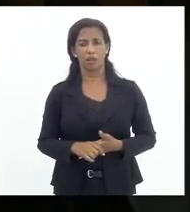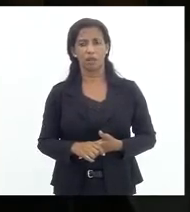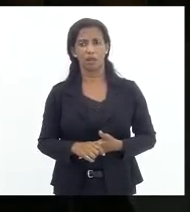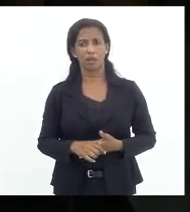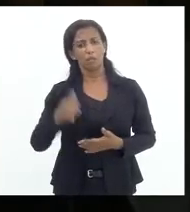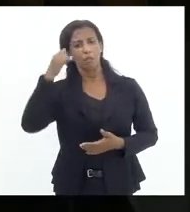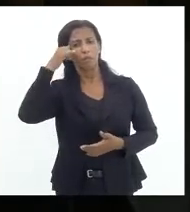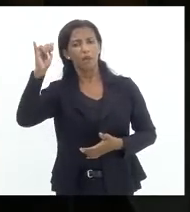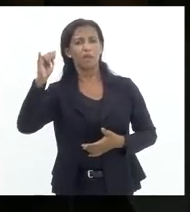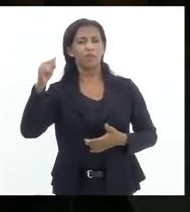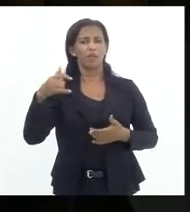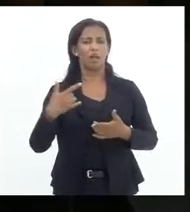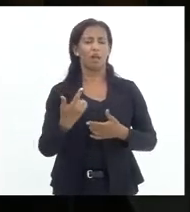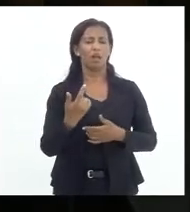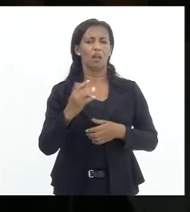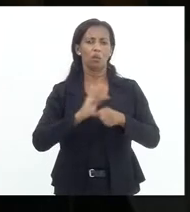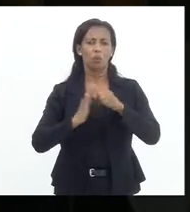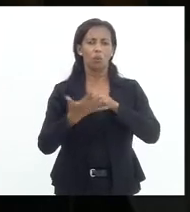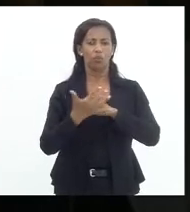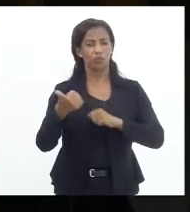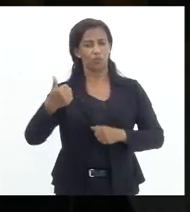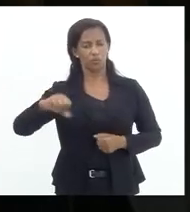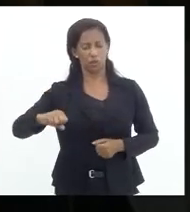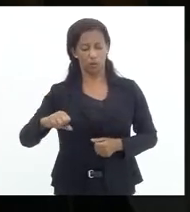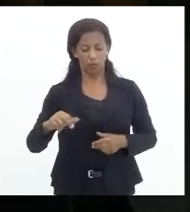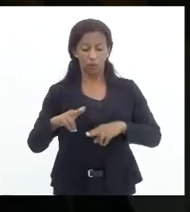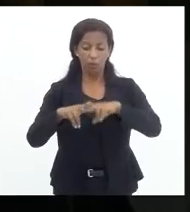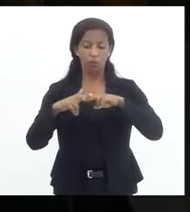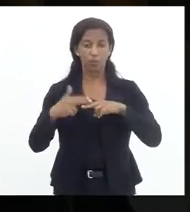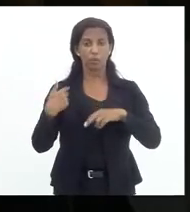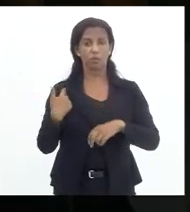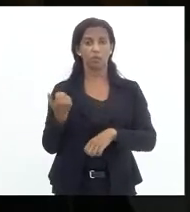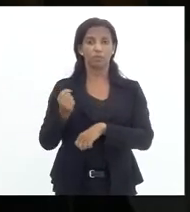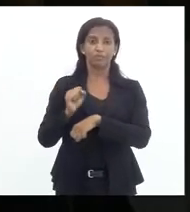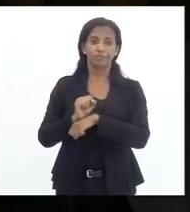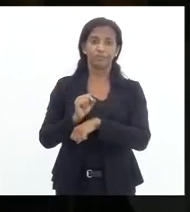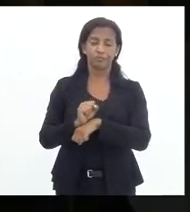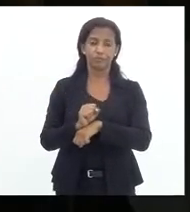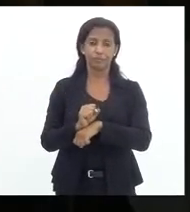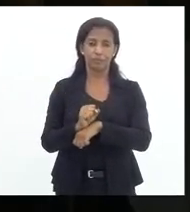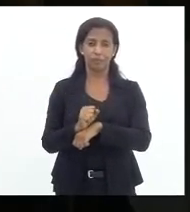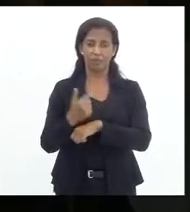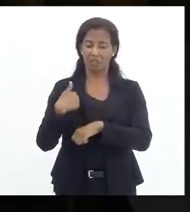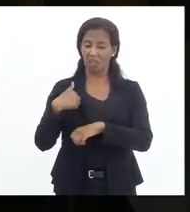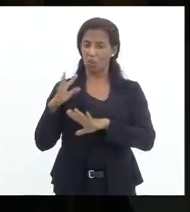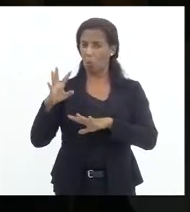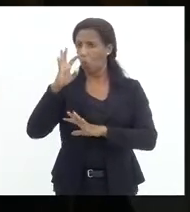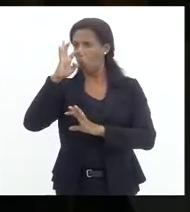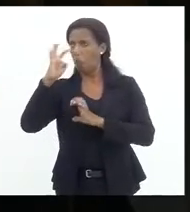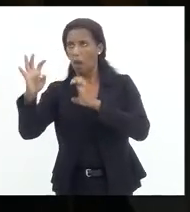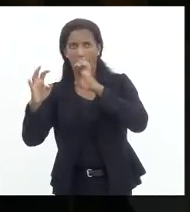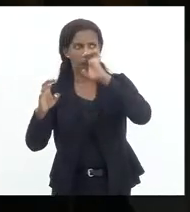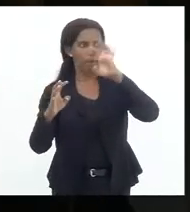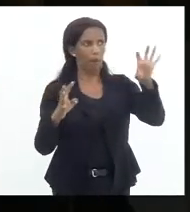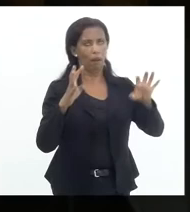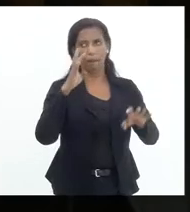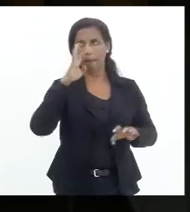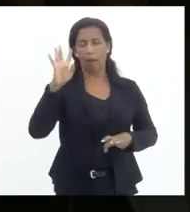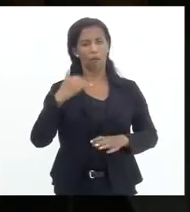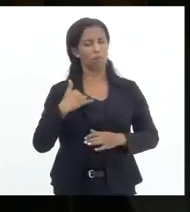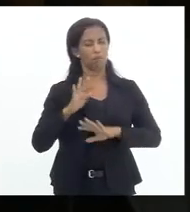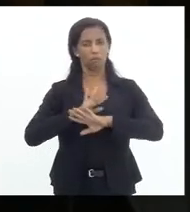da cor 2019 que o outro Espero espero não faça aqui uma acusação Leviana